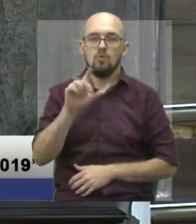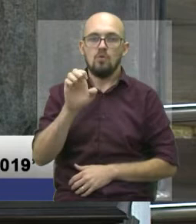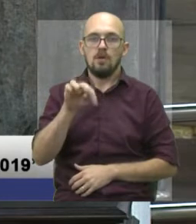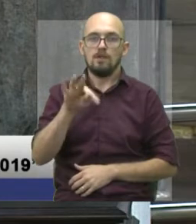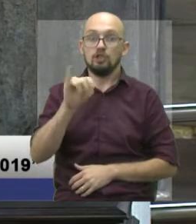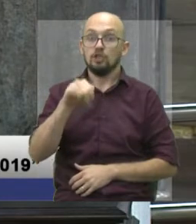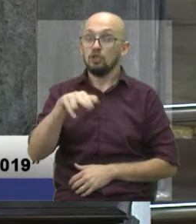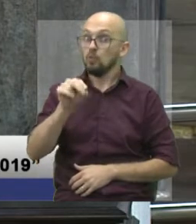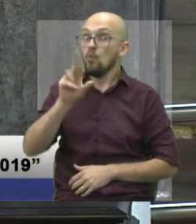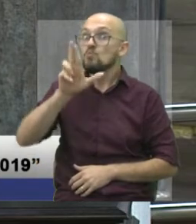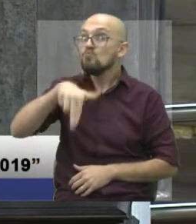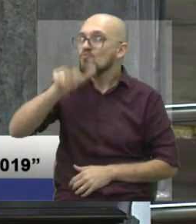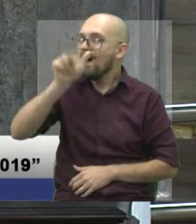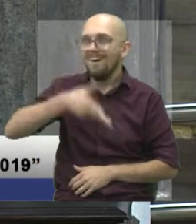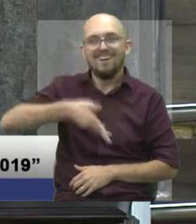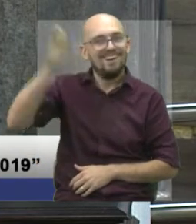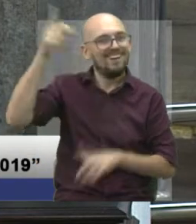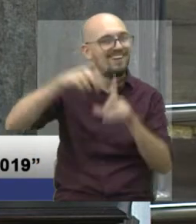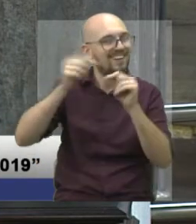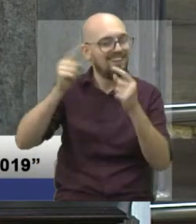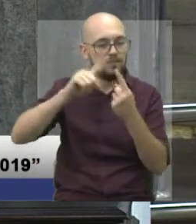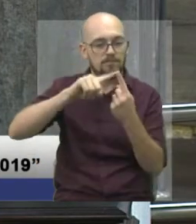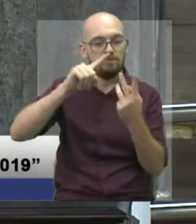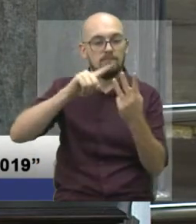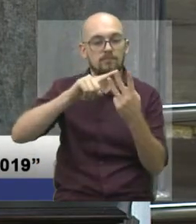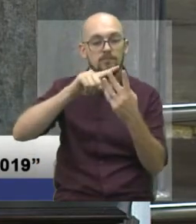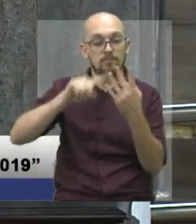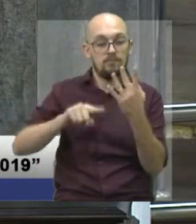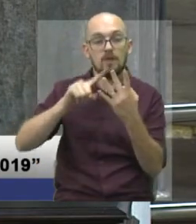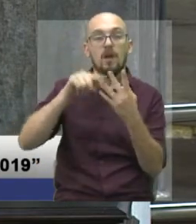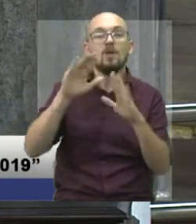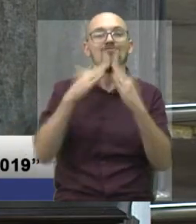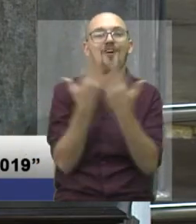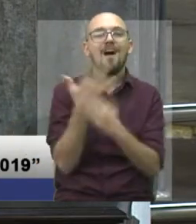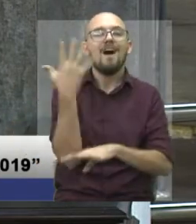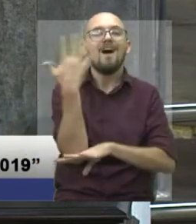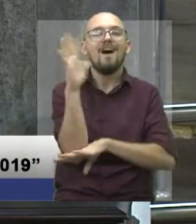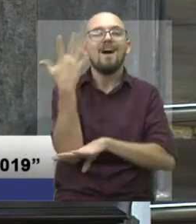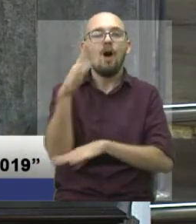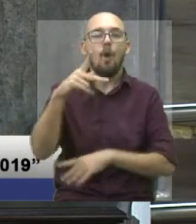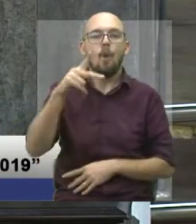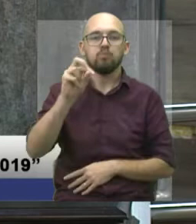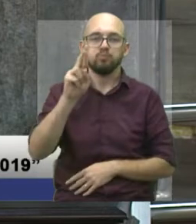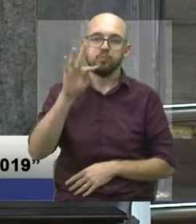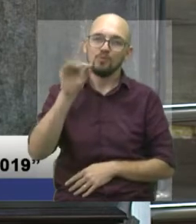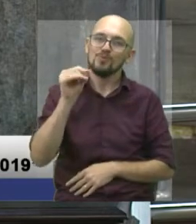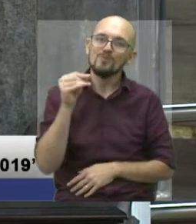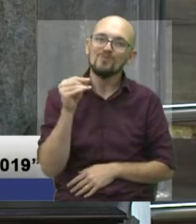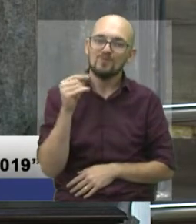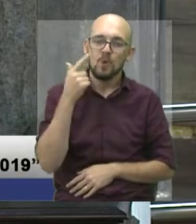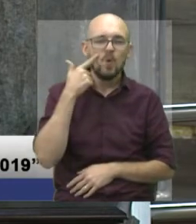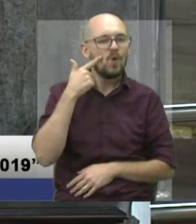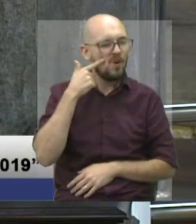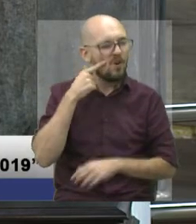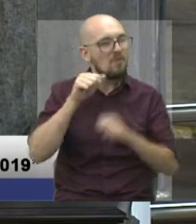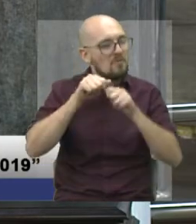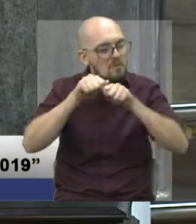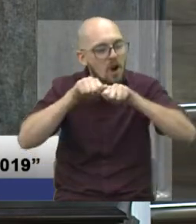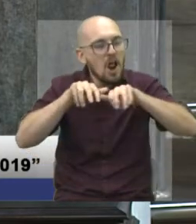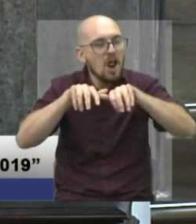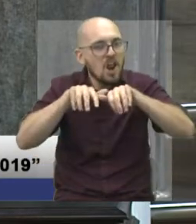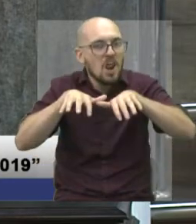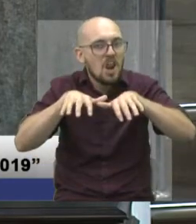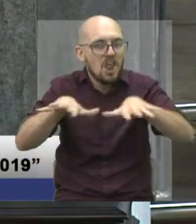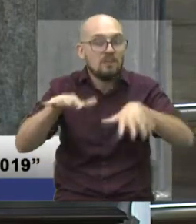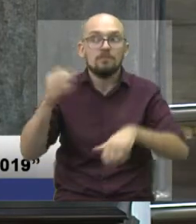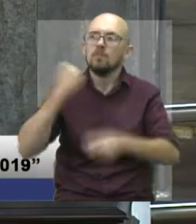tivemos um aluno de lá ainda, e 3 do Colégio Porto Alvorada. Aí a gente percebe como é que o trabalho ele vai contagiando. Ano passado, cheguei